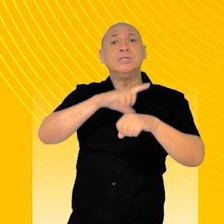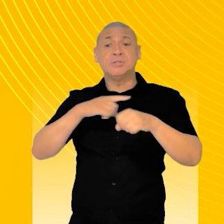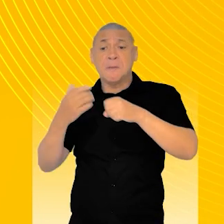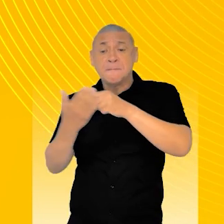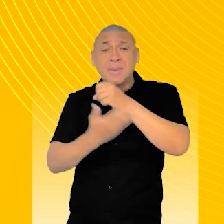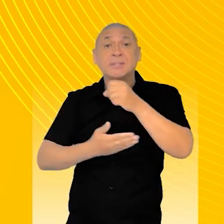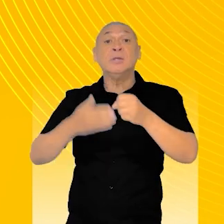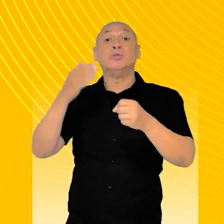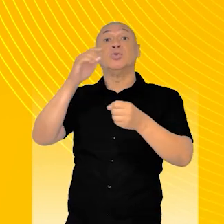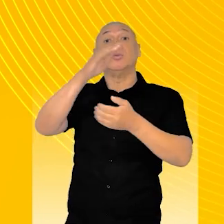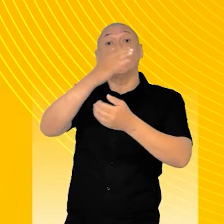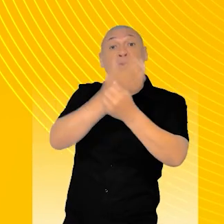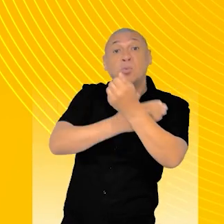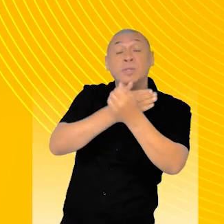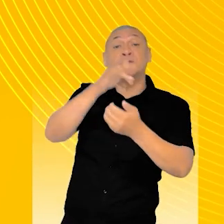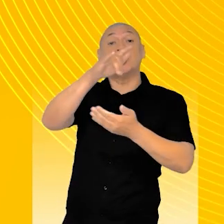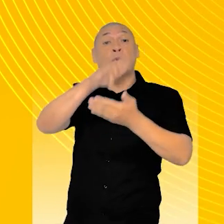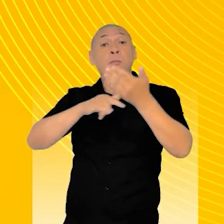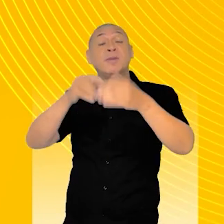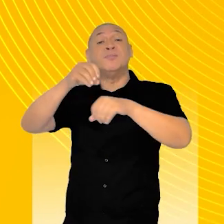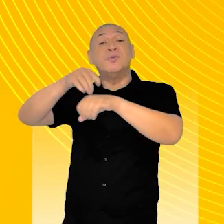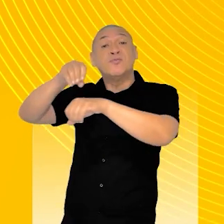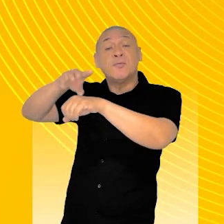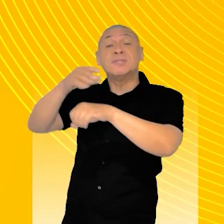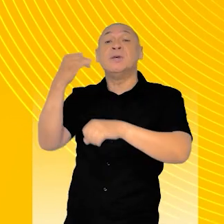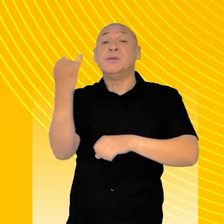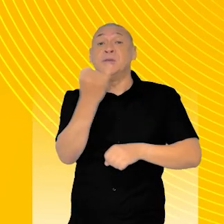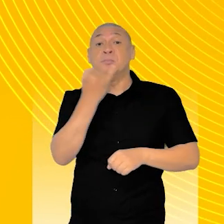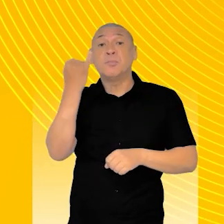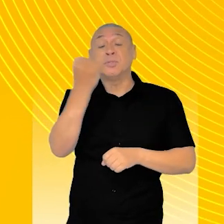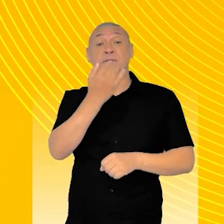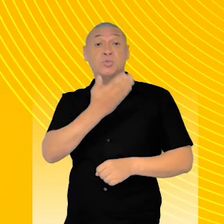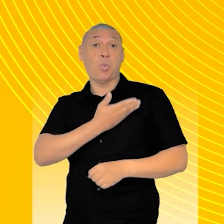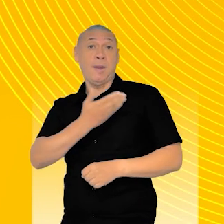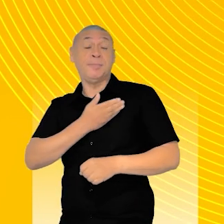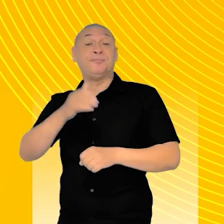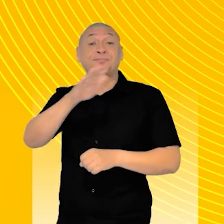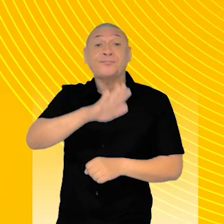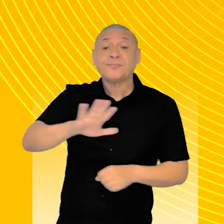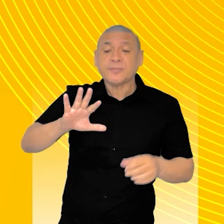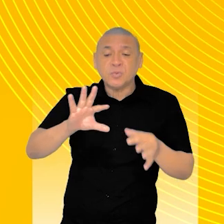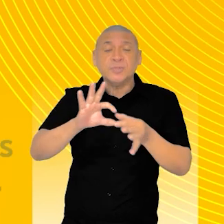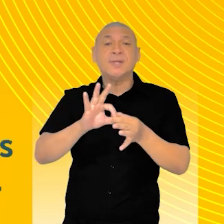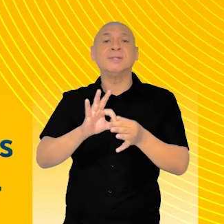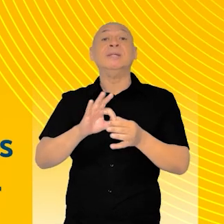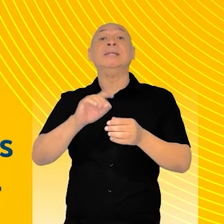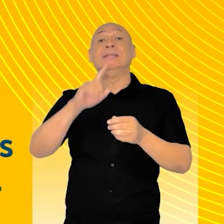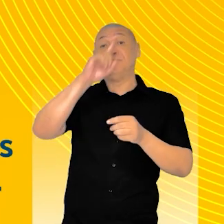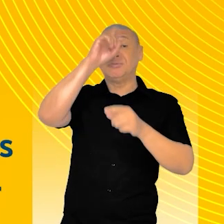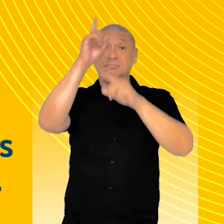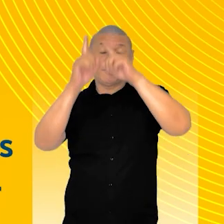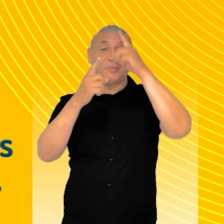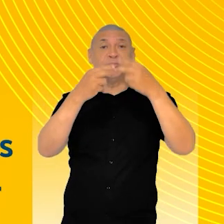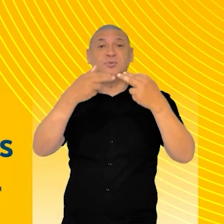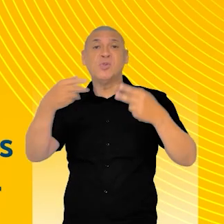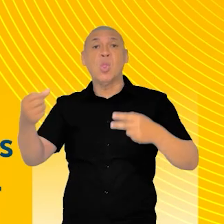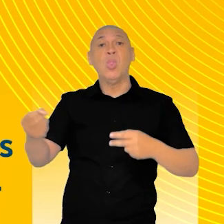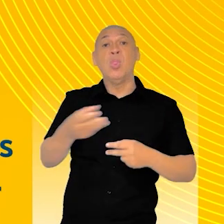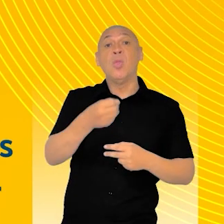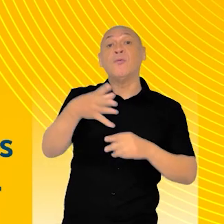de bases documentais, da partilha de informações relevantes com colegas, áreas ou unidades, e da criação de